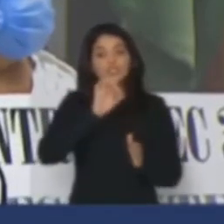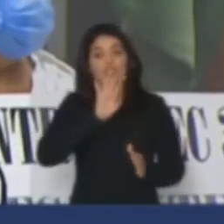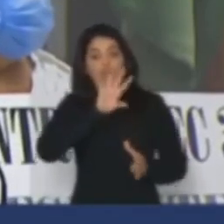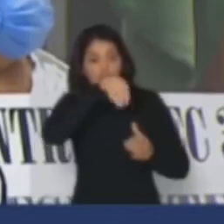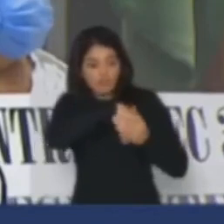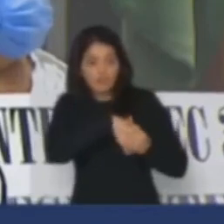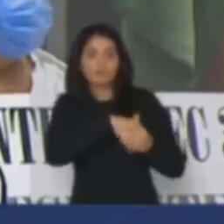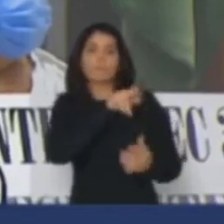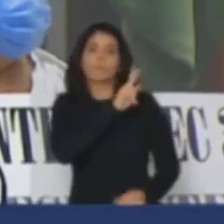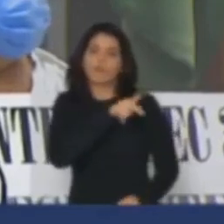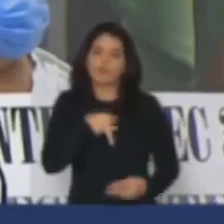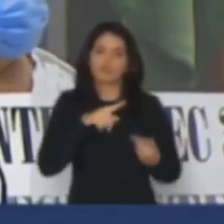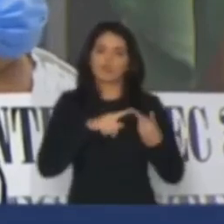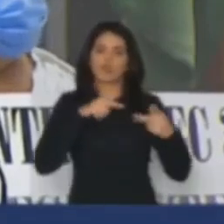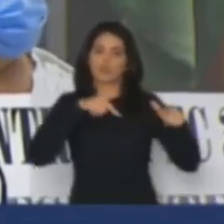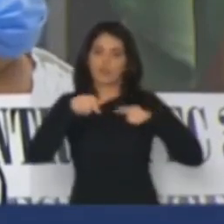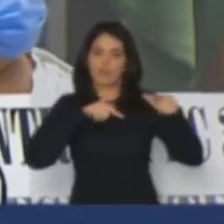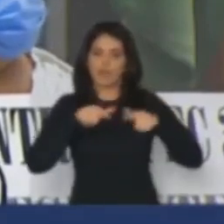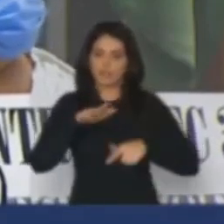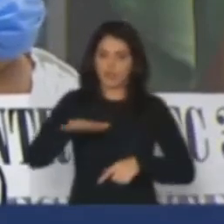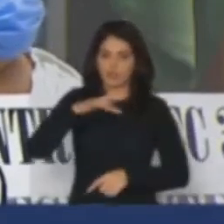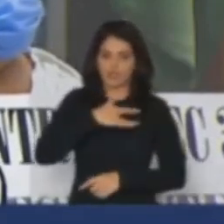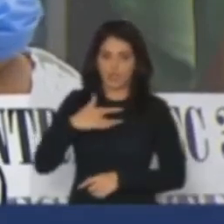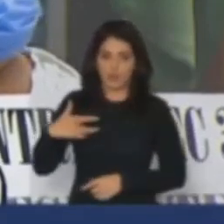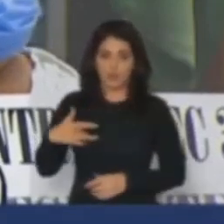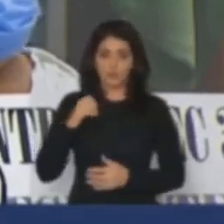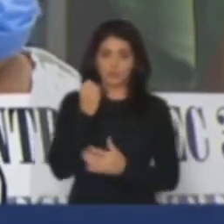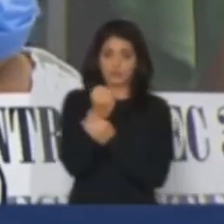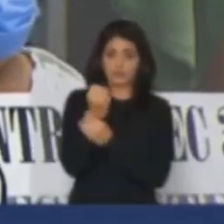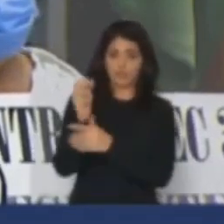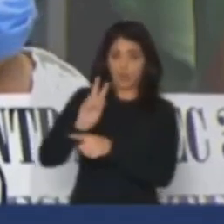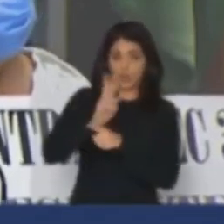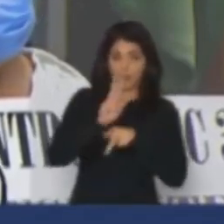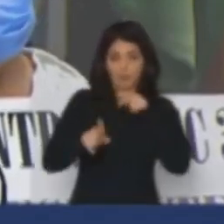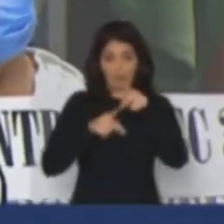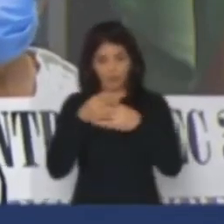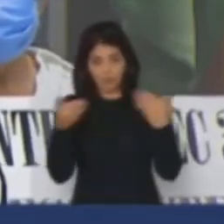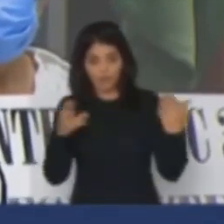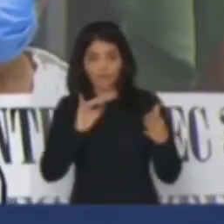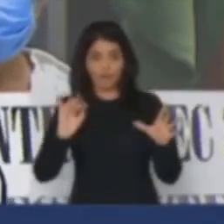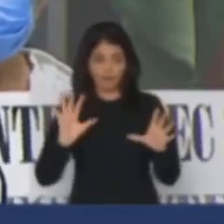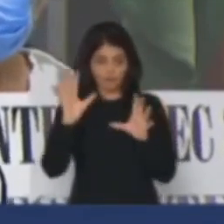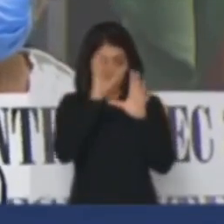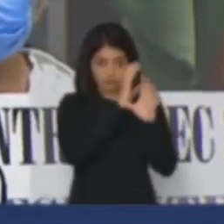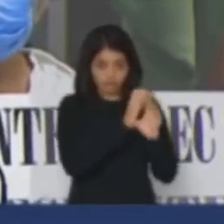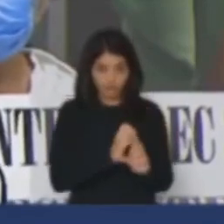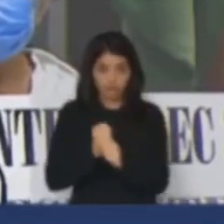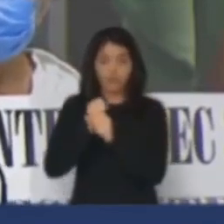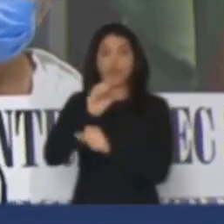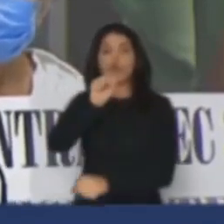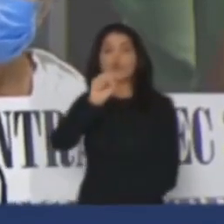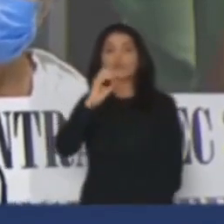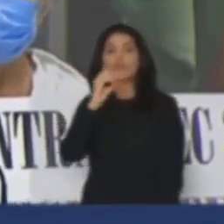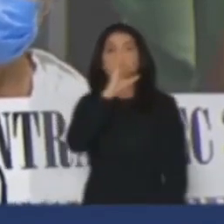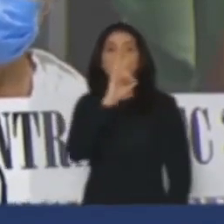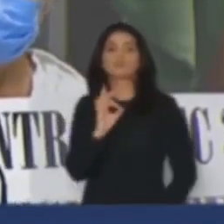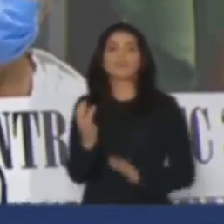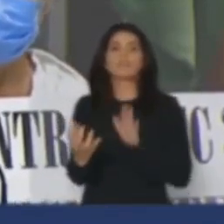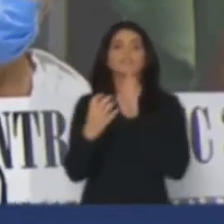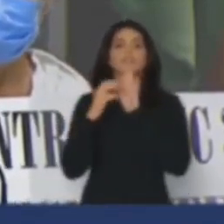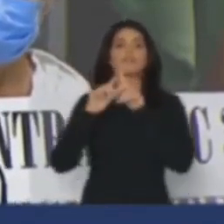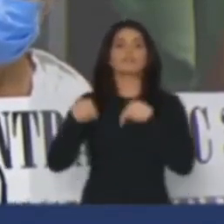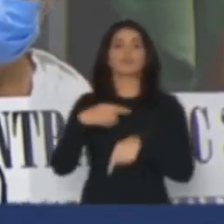os professores, os trabalhadores da saúde, da segurança pública, que vão somar 80% dos servidores.